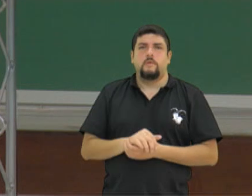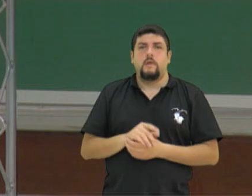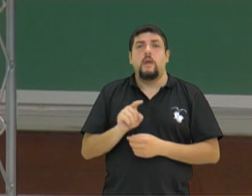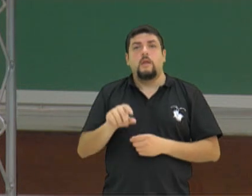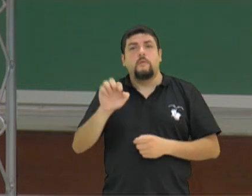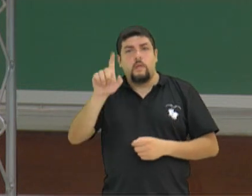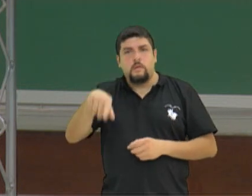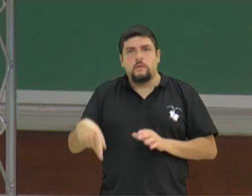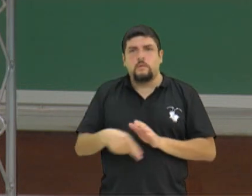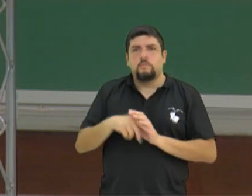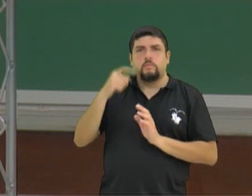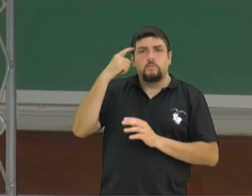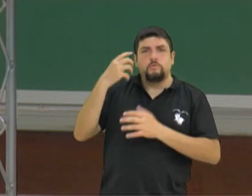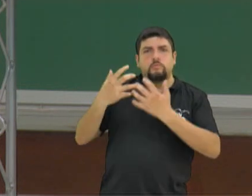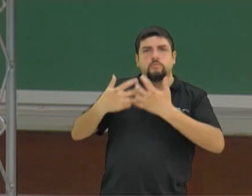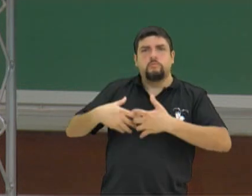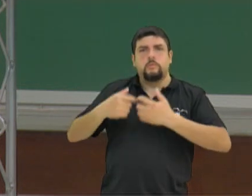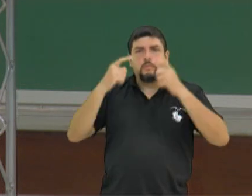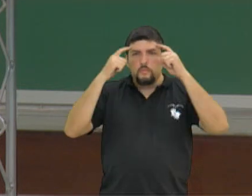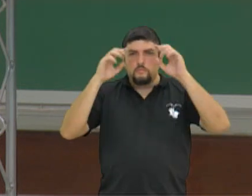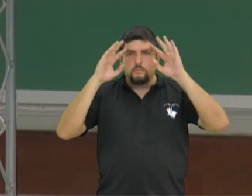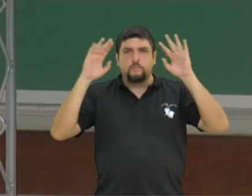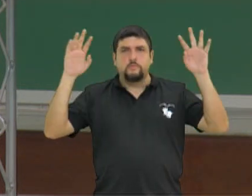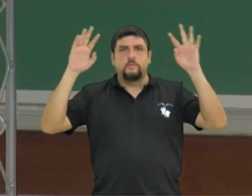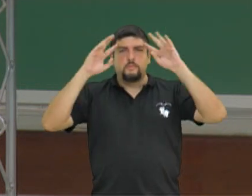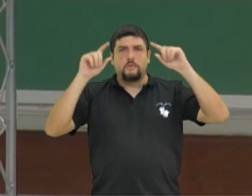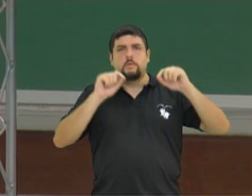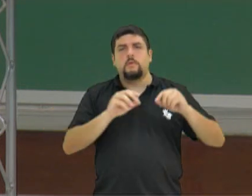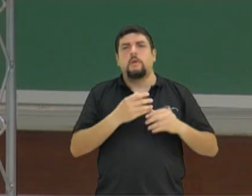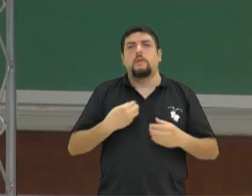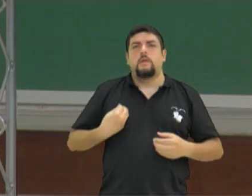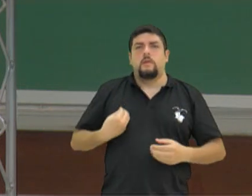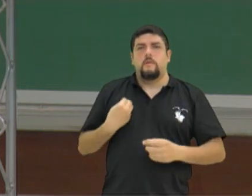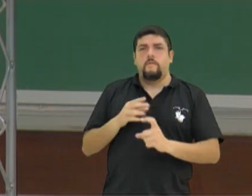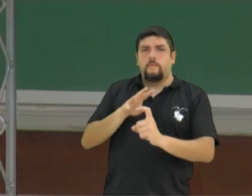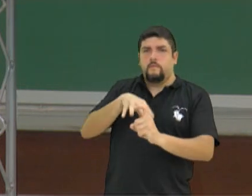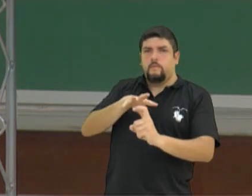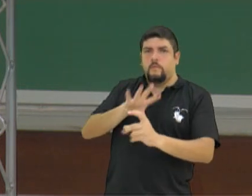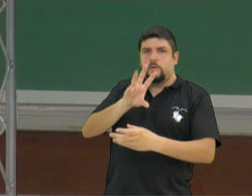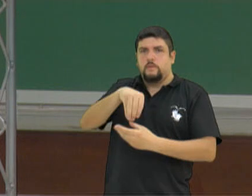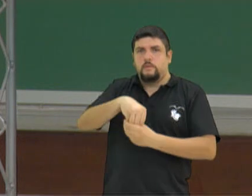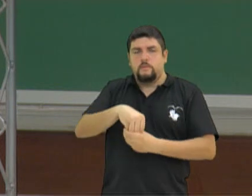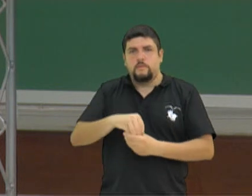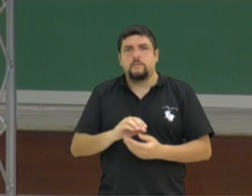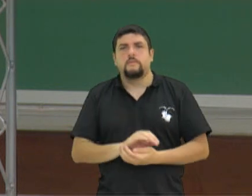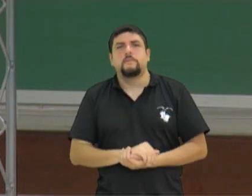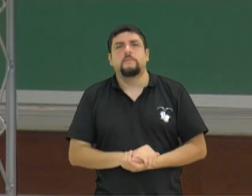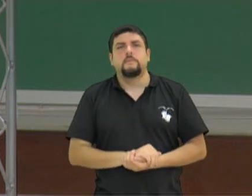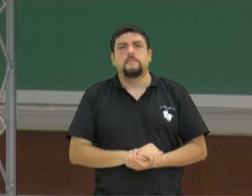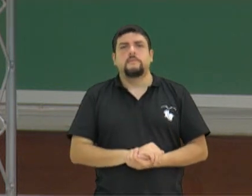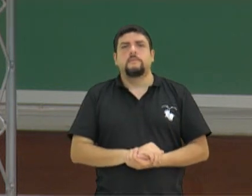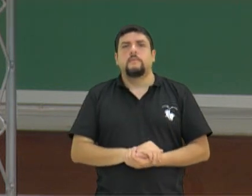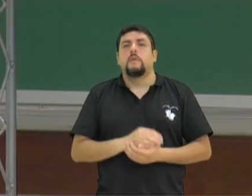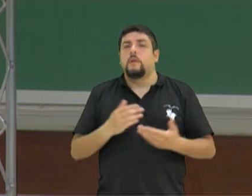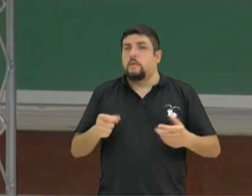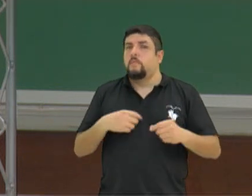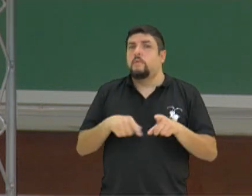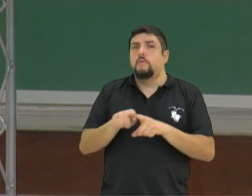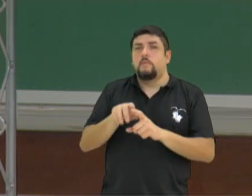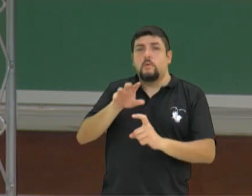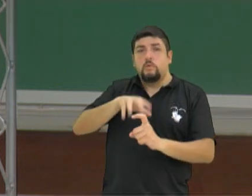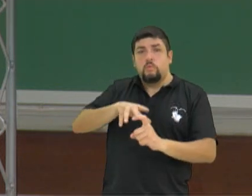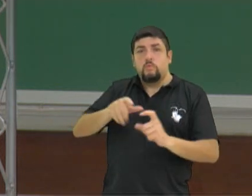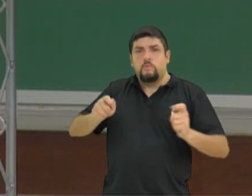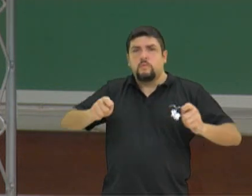raciocínio lógico-matemático tentando verificar, né, quais são os elementos do fantástico que compõem determinadas narrativas. E no mito a gente tem